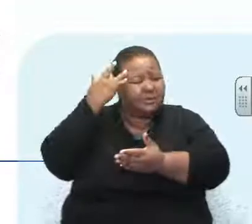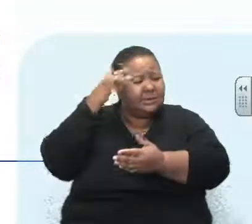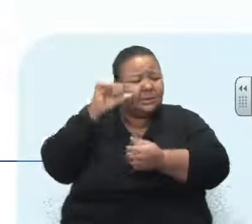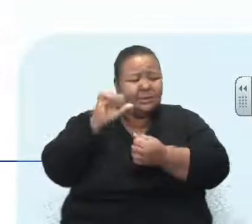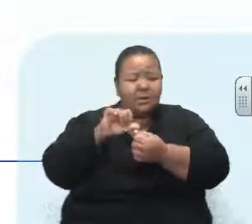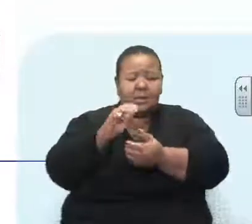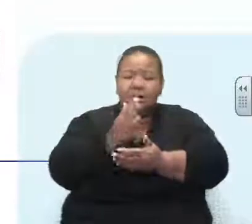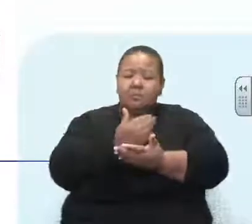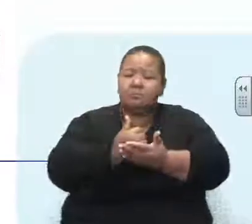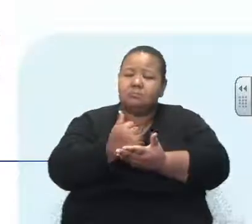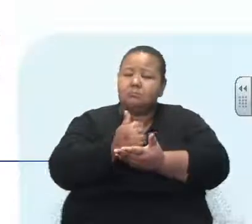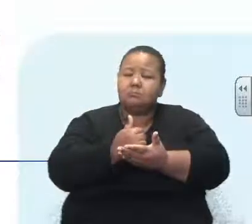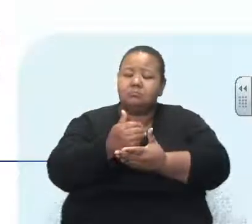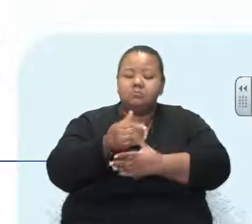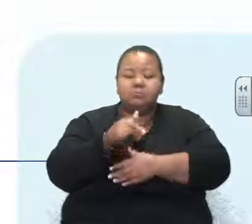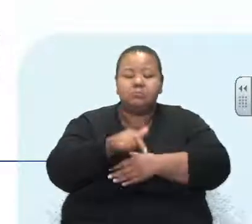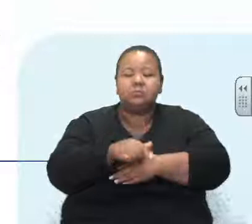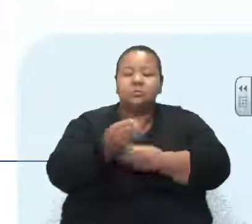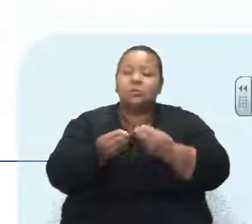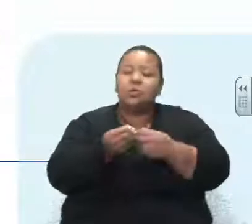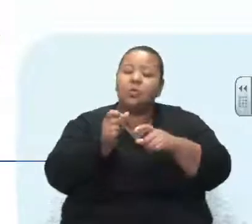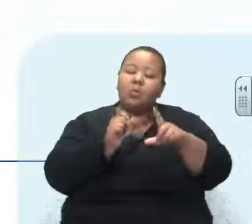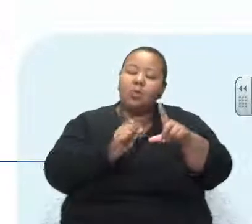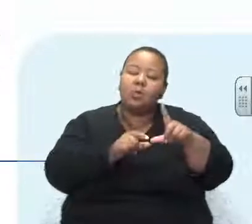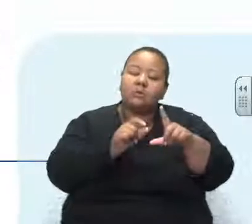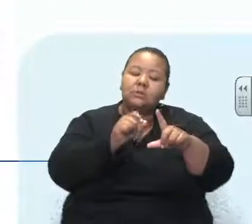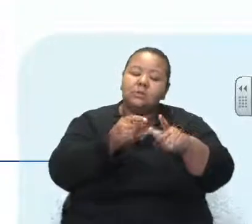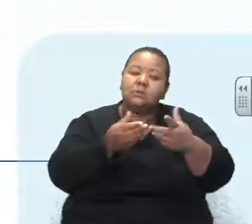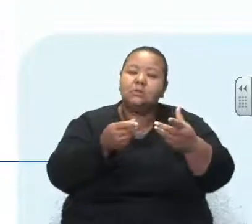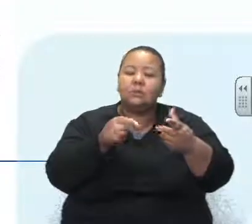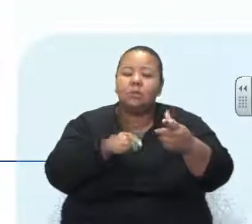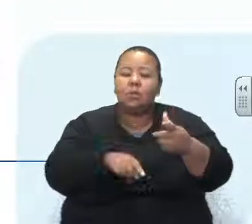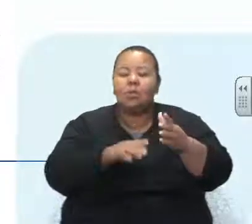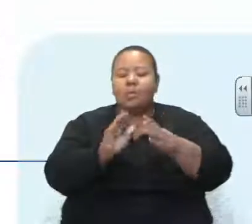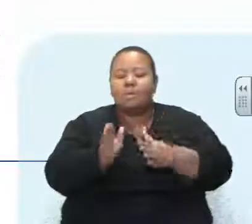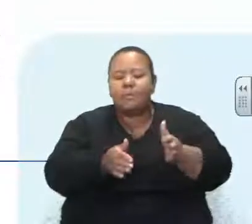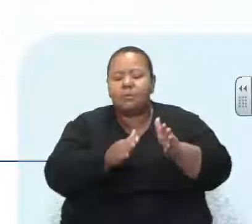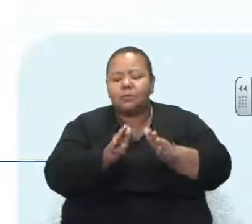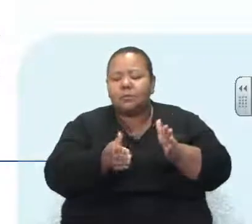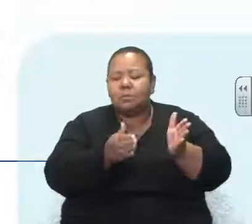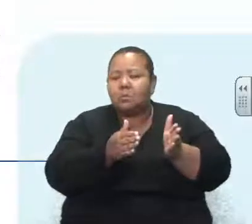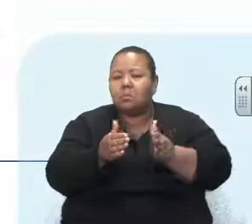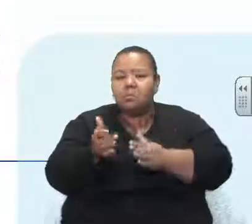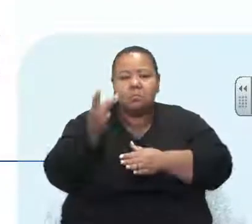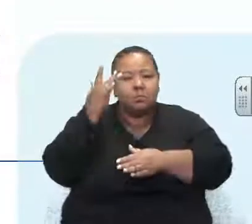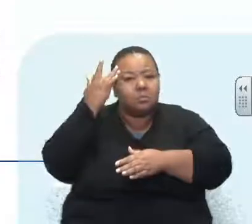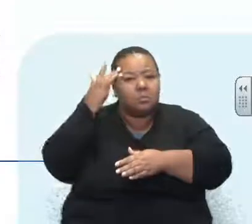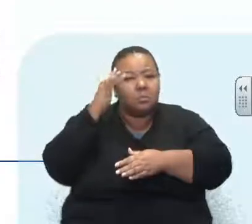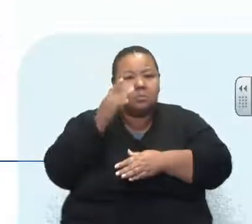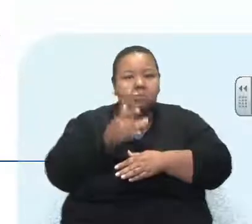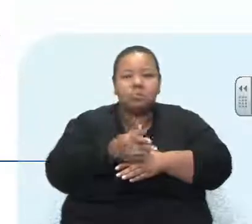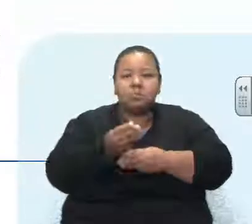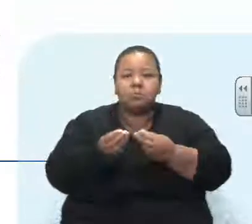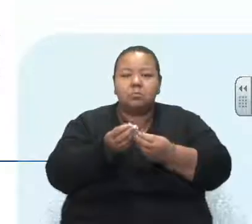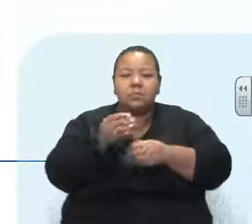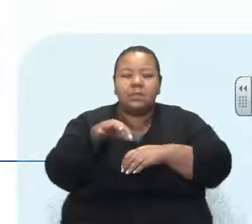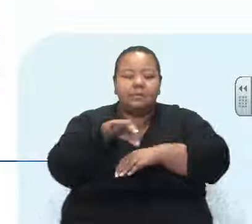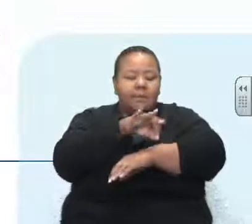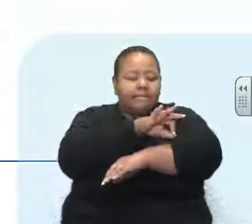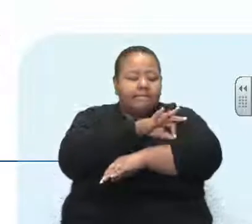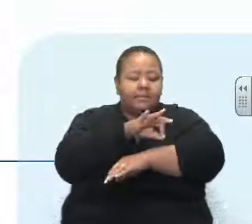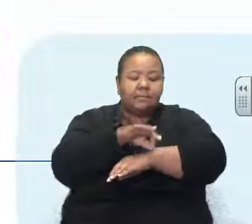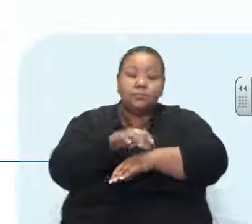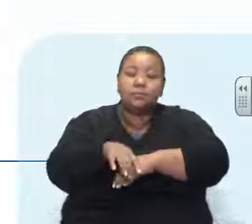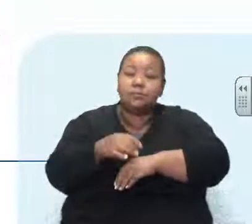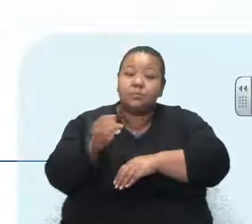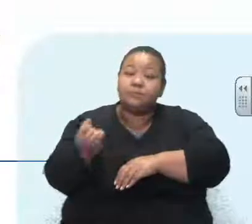cadeia de suprimentos, da sua cadeia logística, da sua cadeia de produção, porque ele não sabe medir. E a